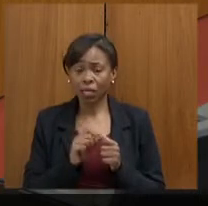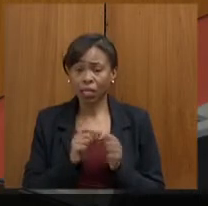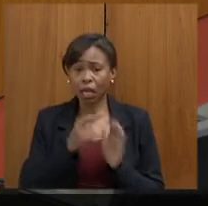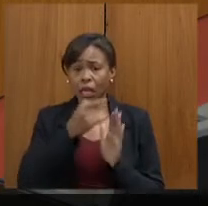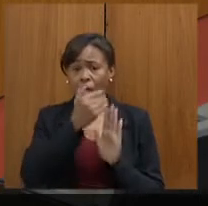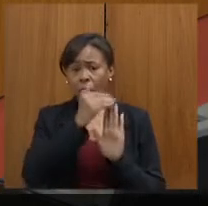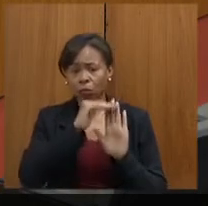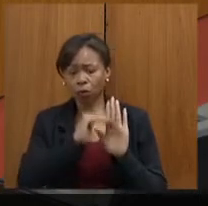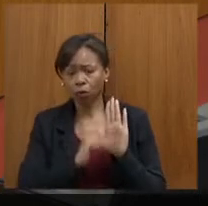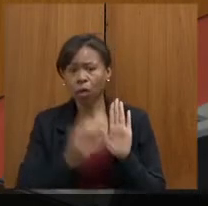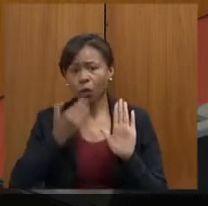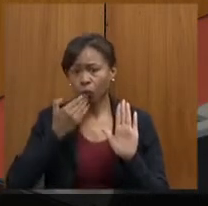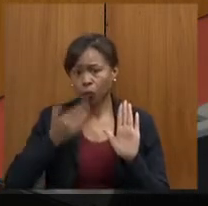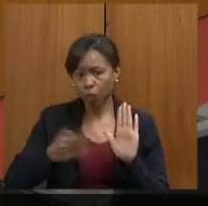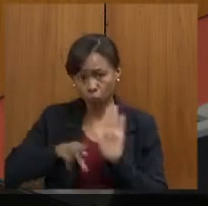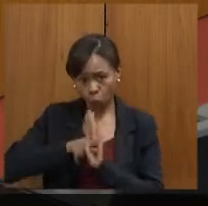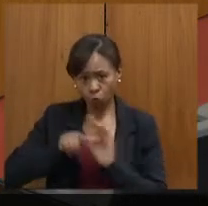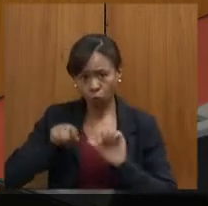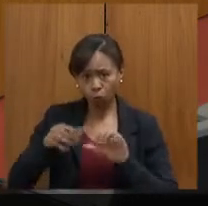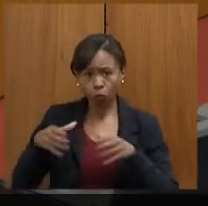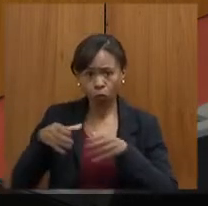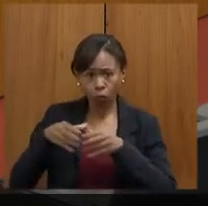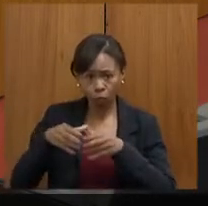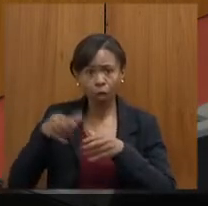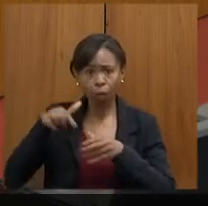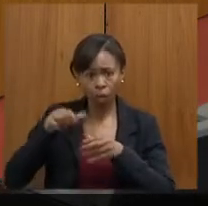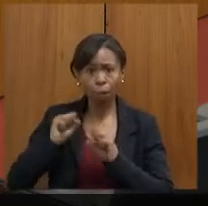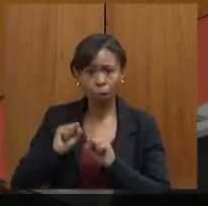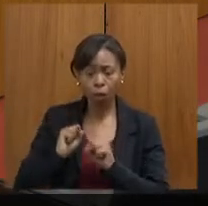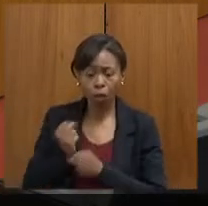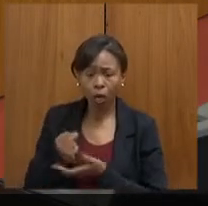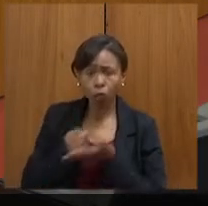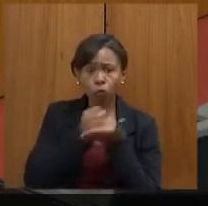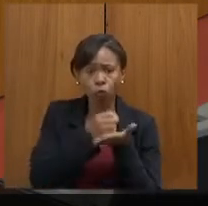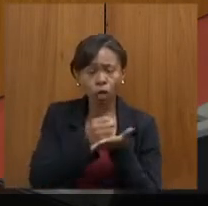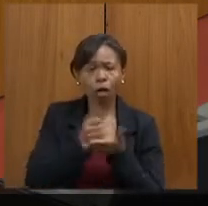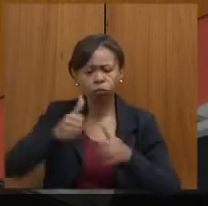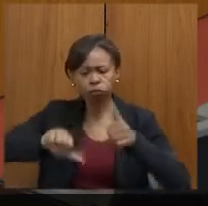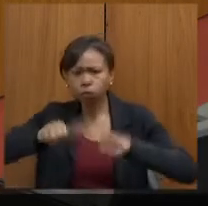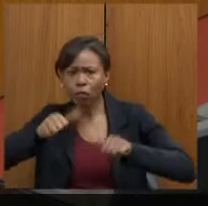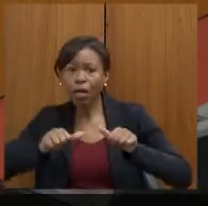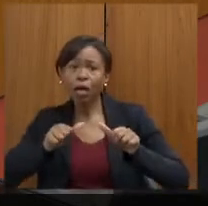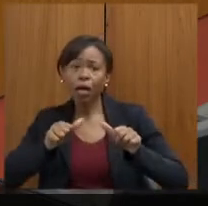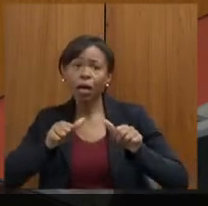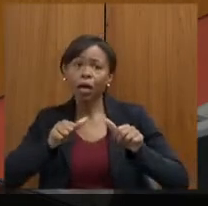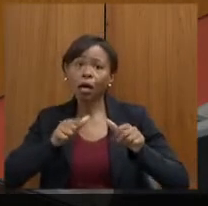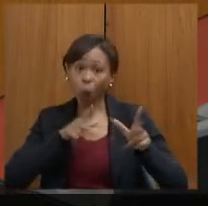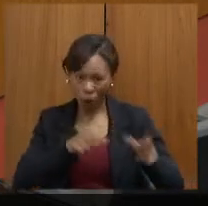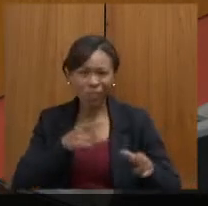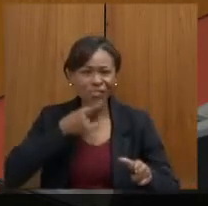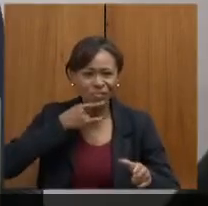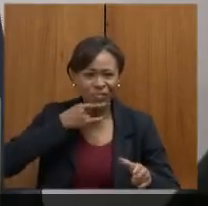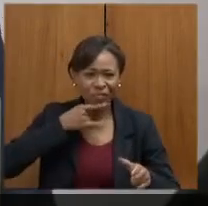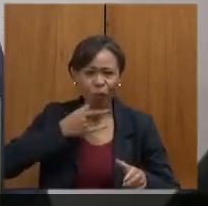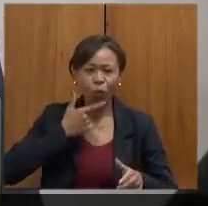a comissão para Que ela possa é ajudar analisar da mesma forma são fazendo com queijo